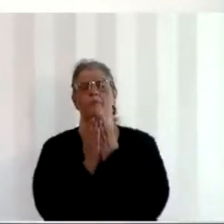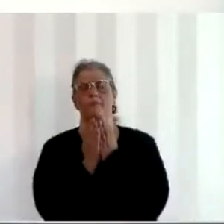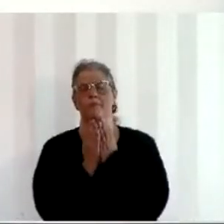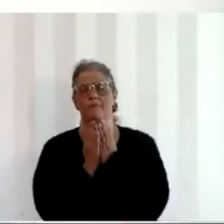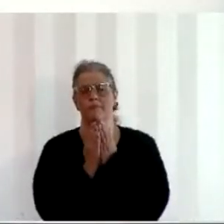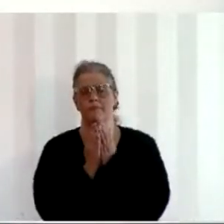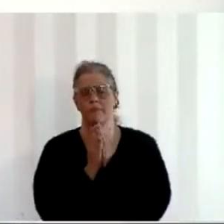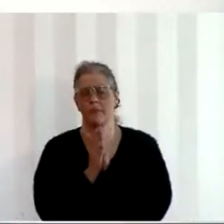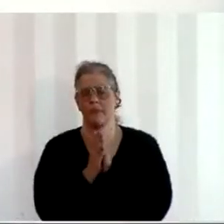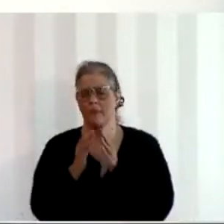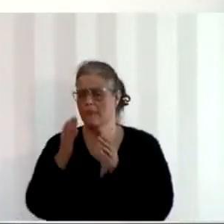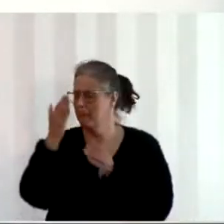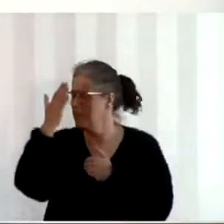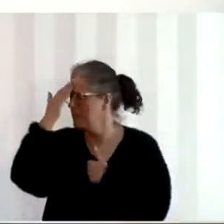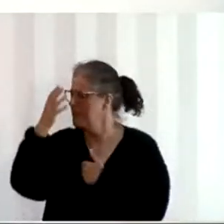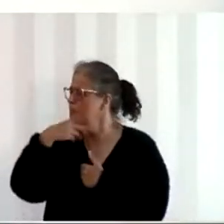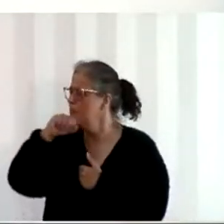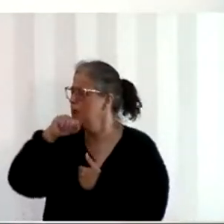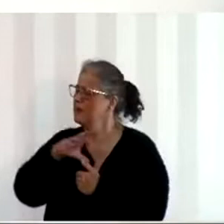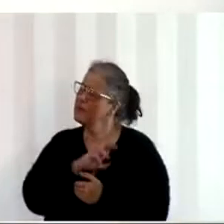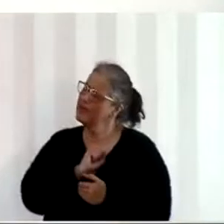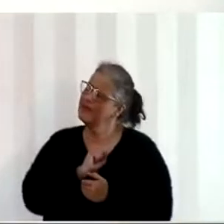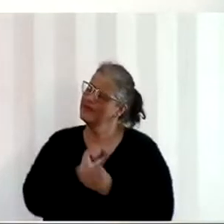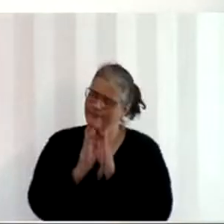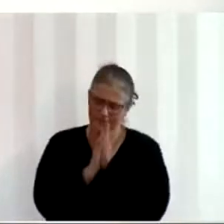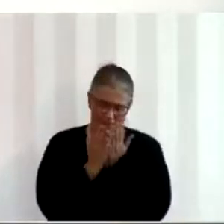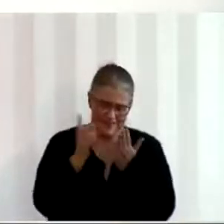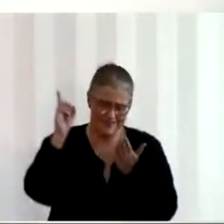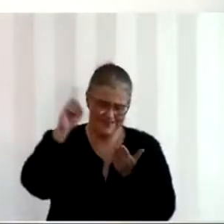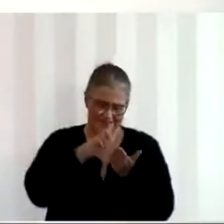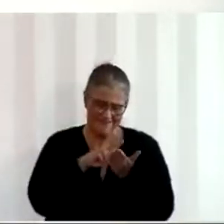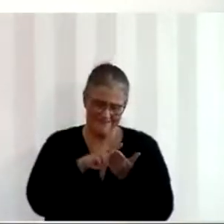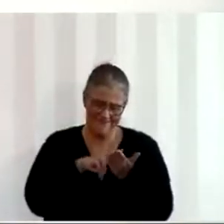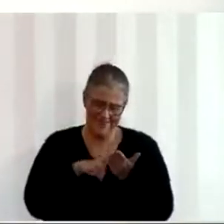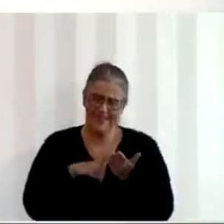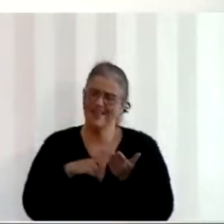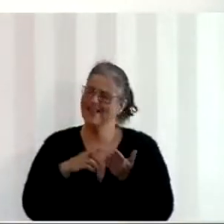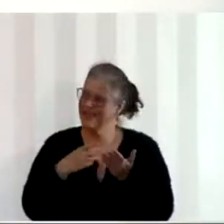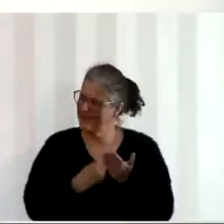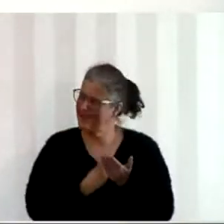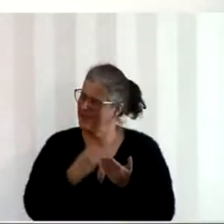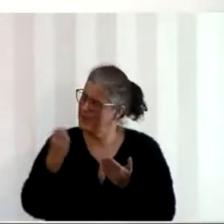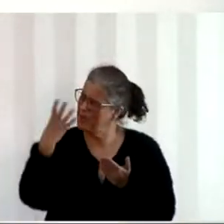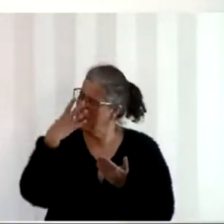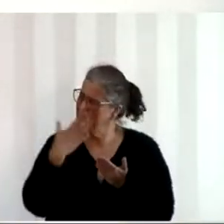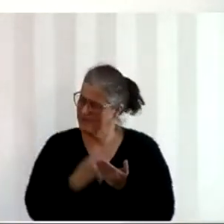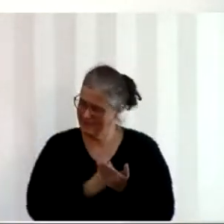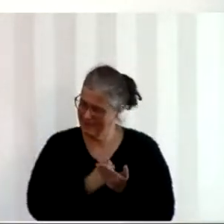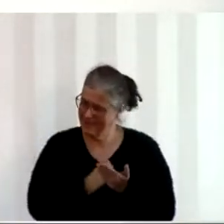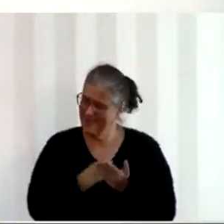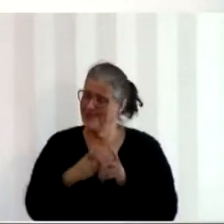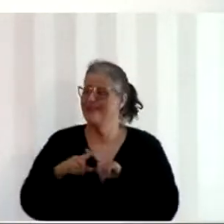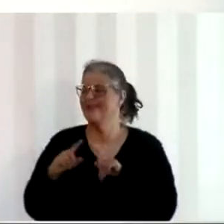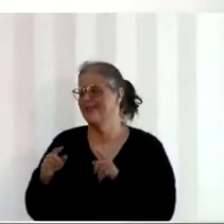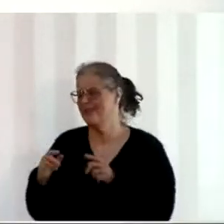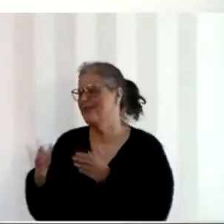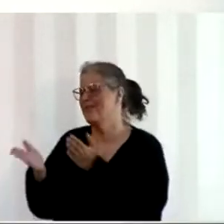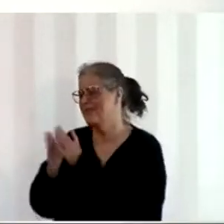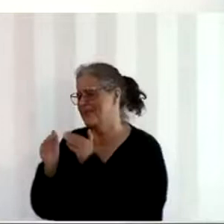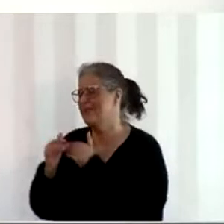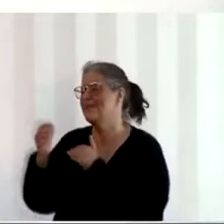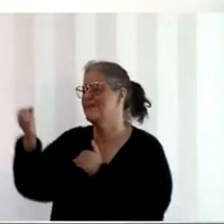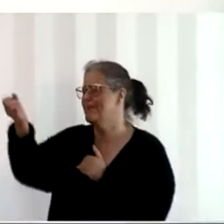luz para os nossos caminhos, mais uma vez foi lida, e agora carecemos da iluminação do teu Santo Espírito,